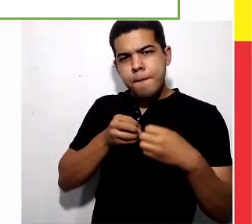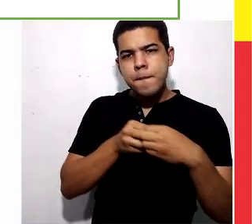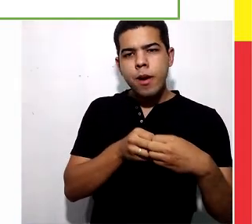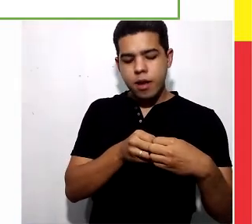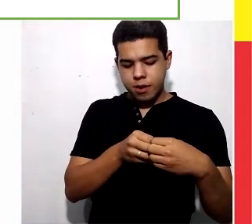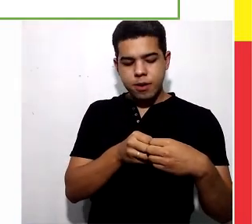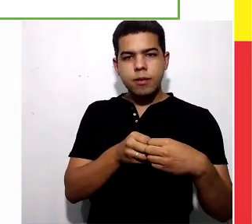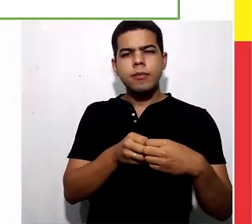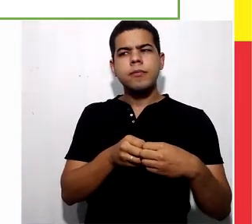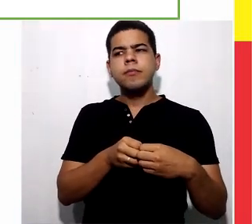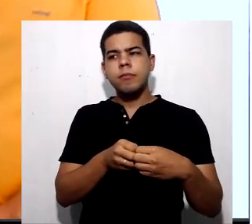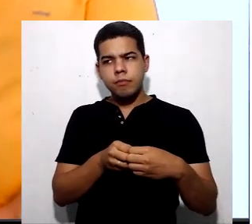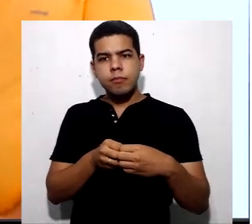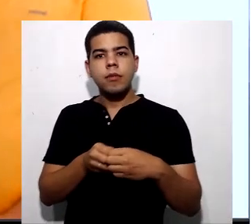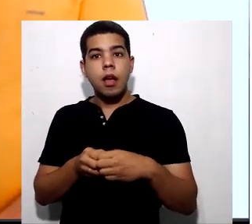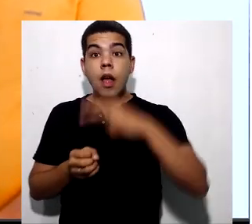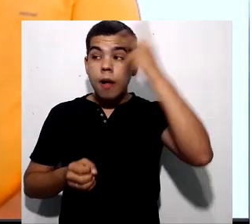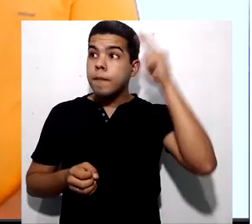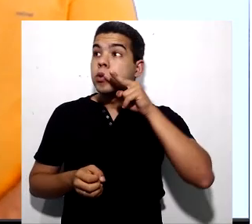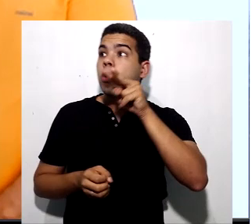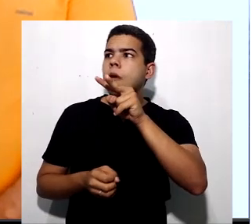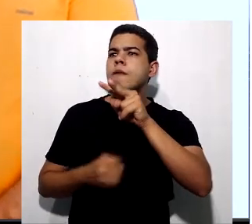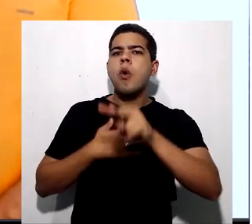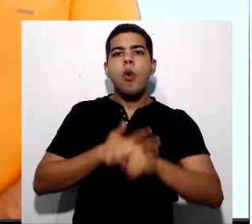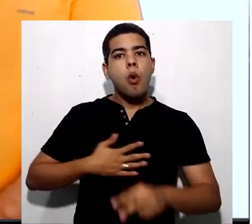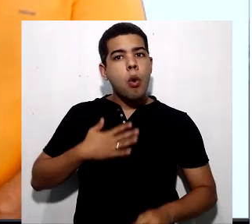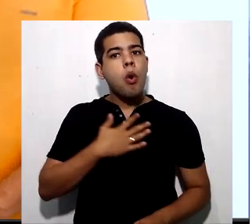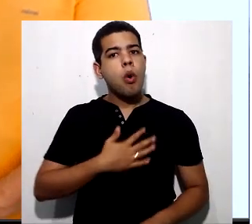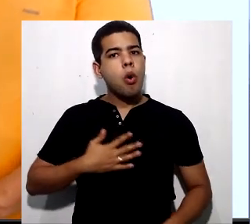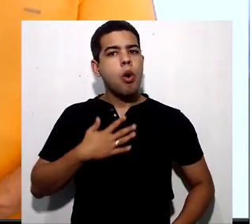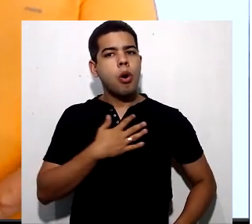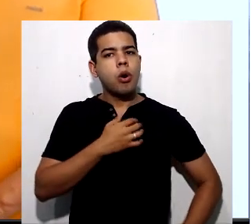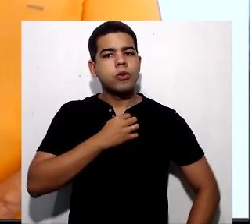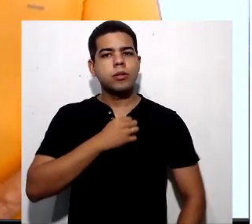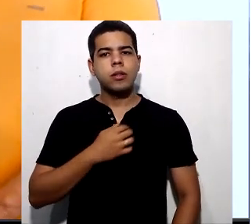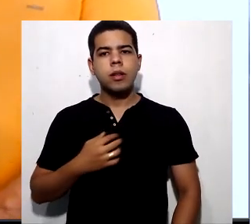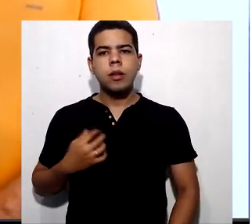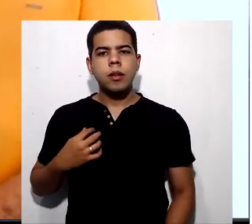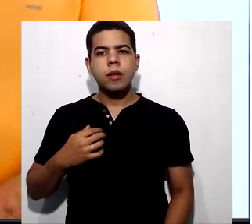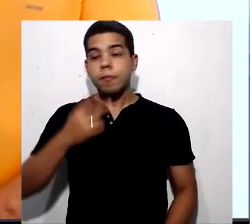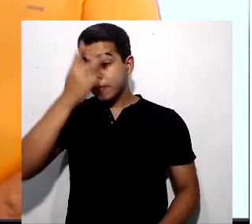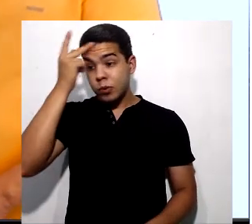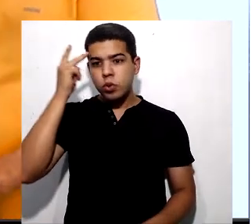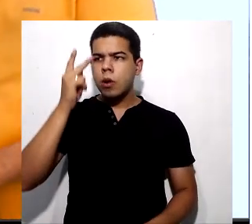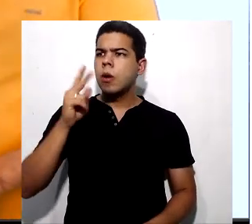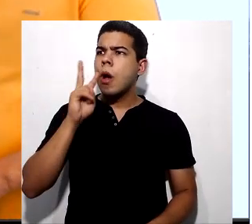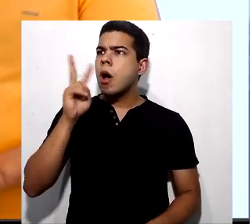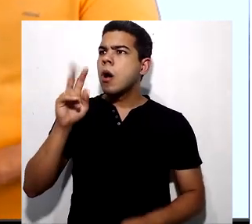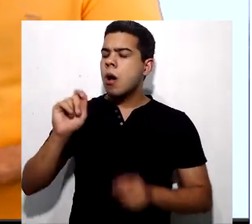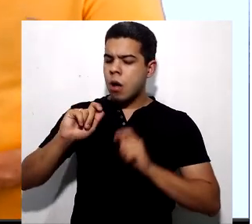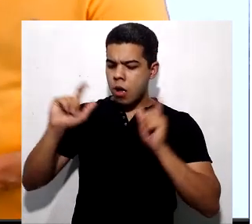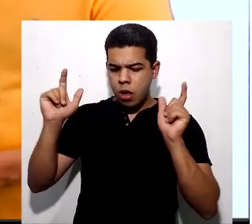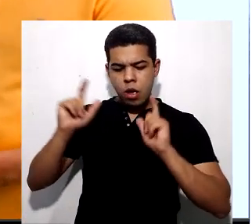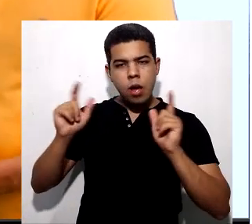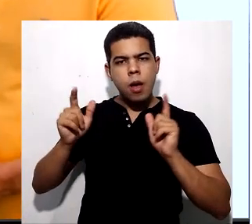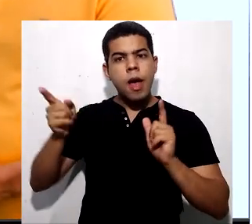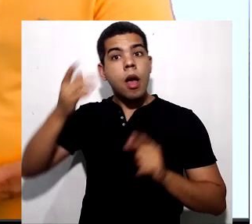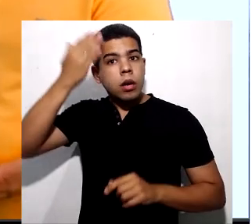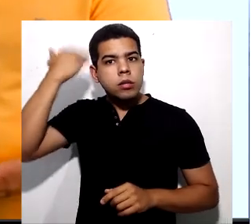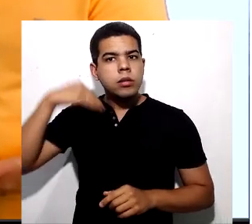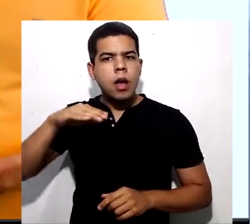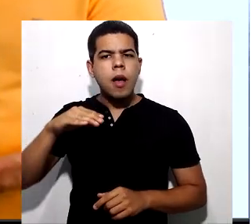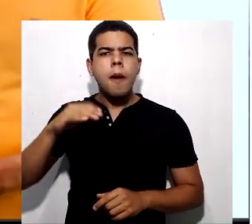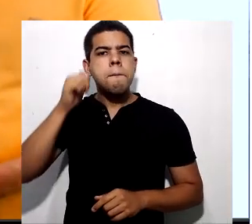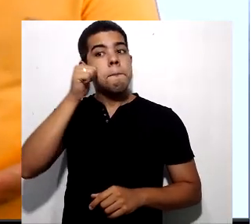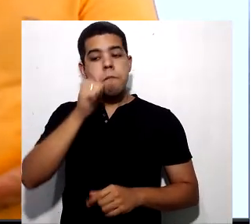crítica e também pegou o público de então, ficou abismado, porque era uma escritora, uma mulher, que estava